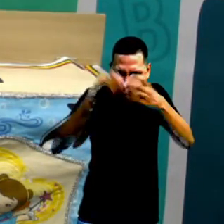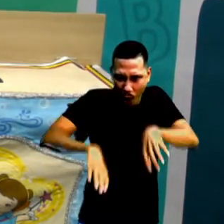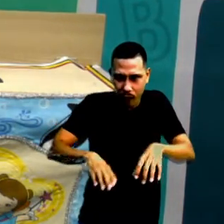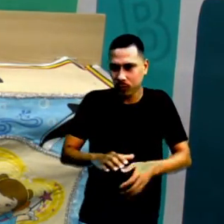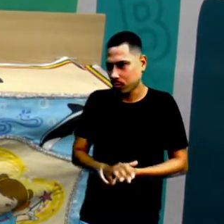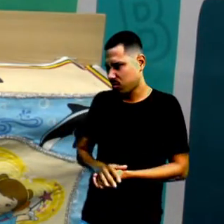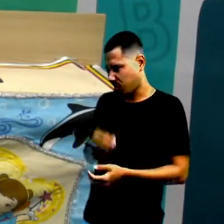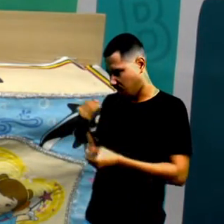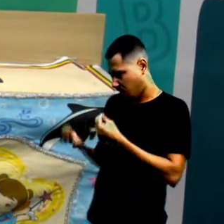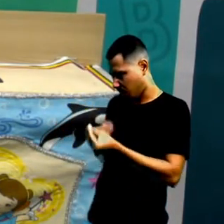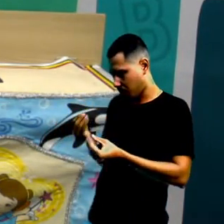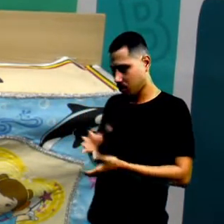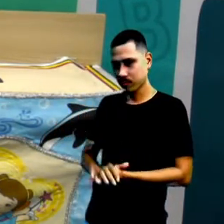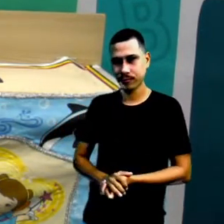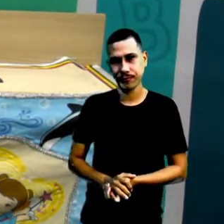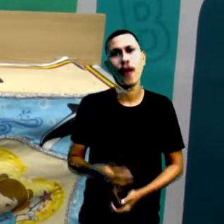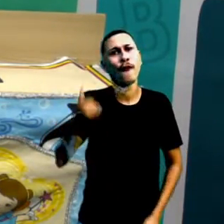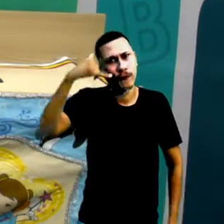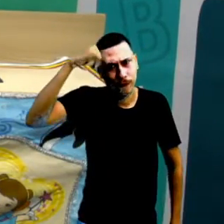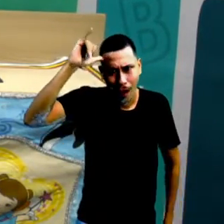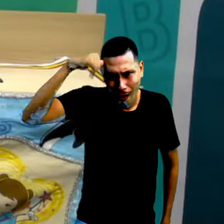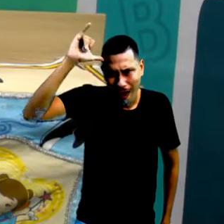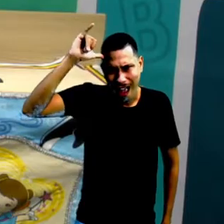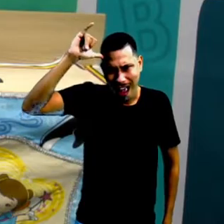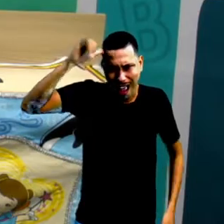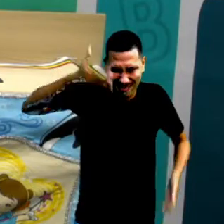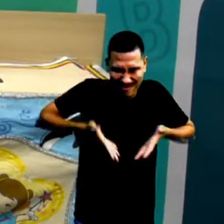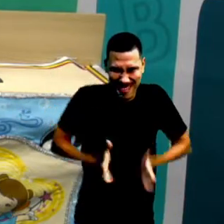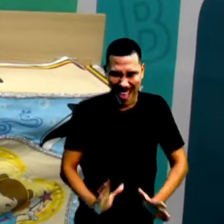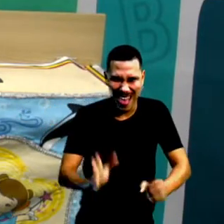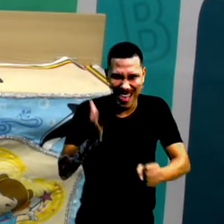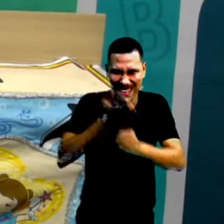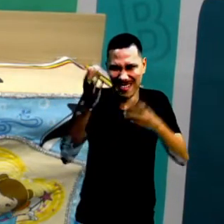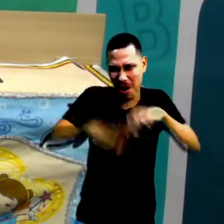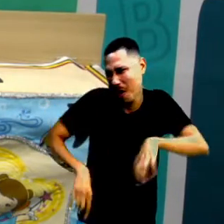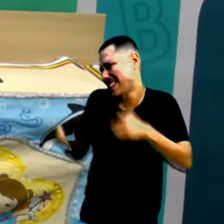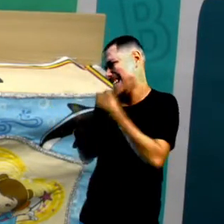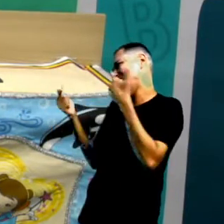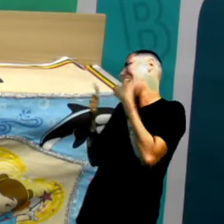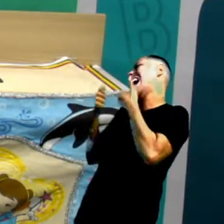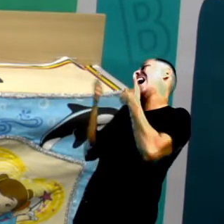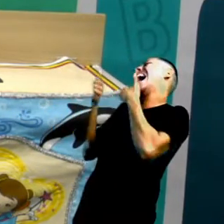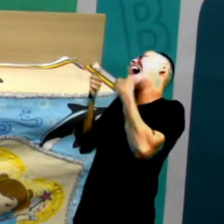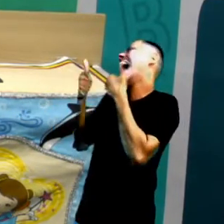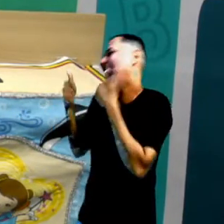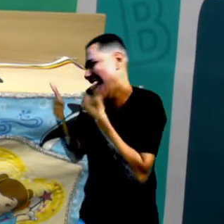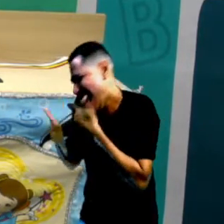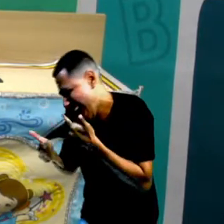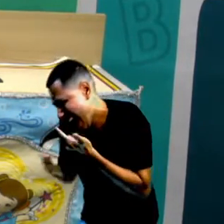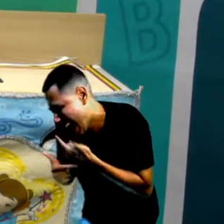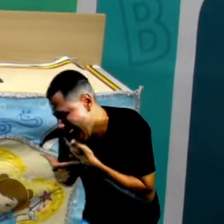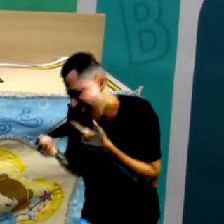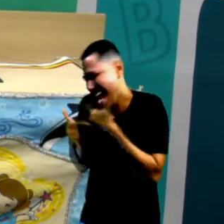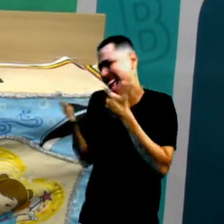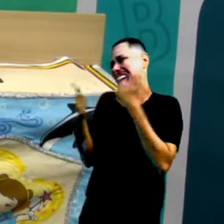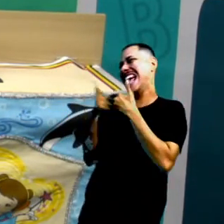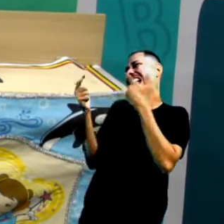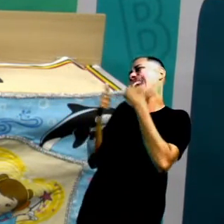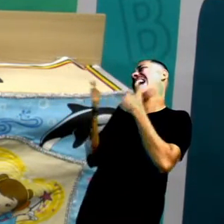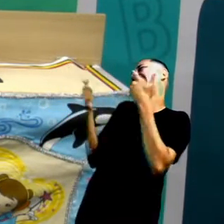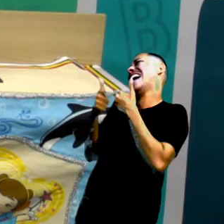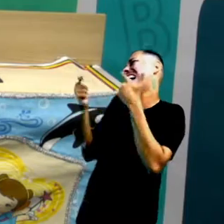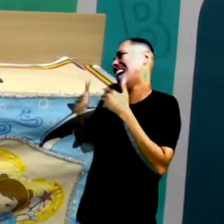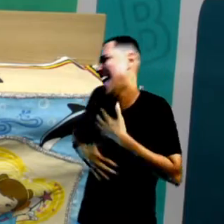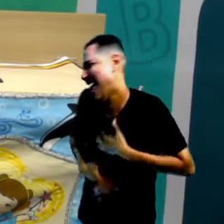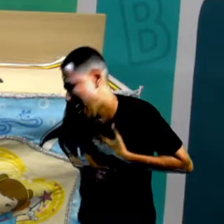leiturinha A vaca que botou um ovo e E por que tu tá sorrindo